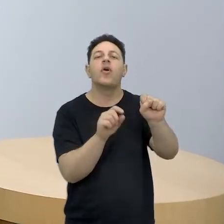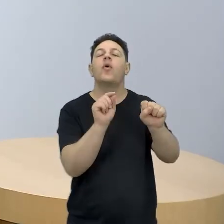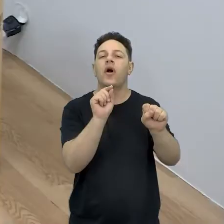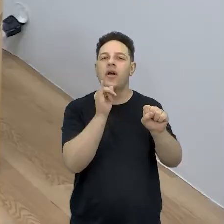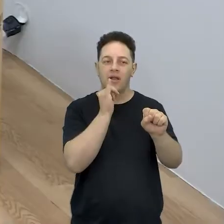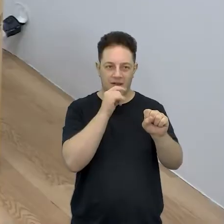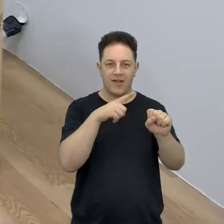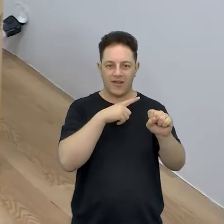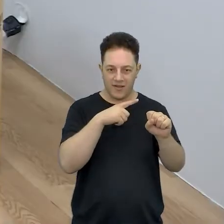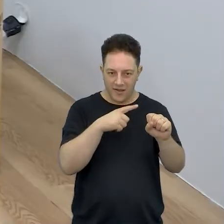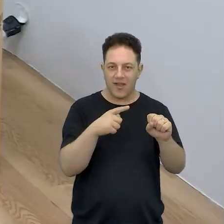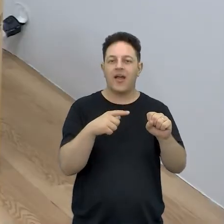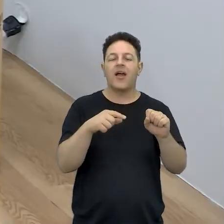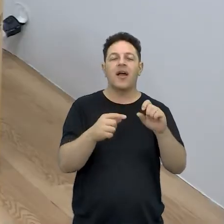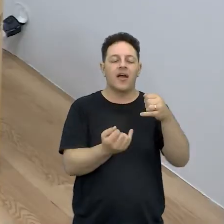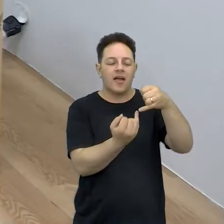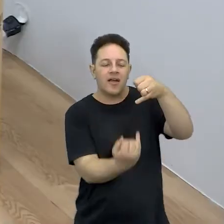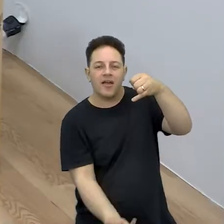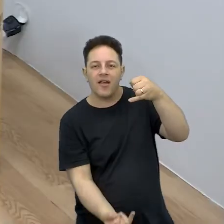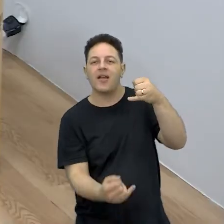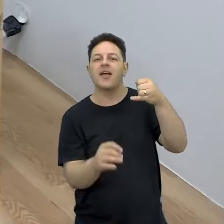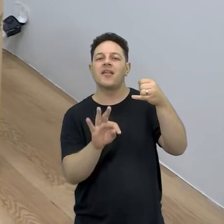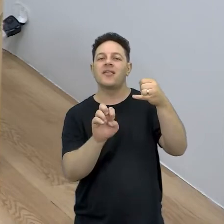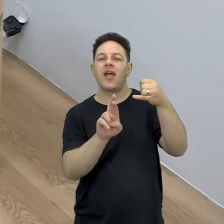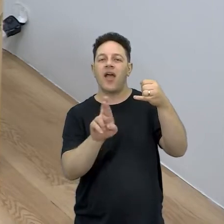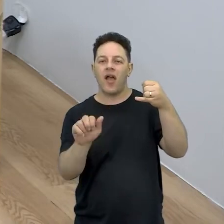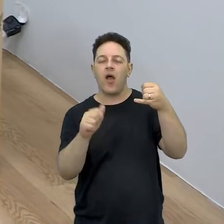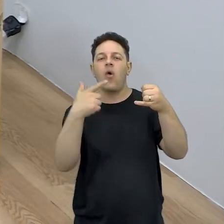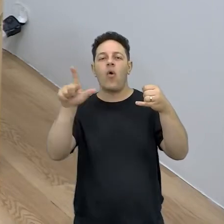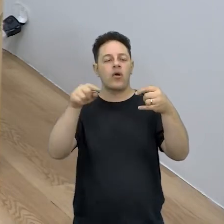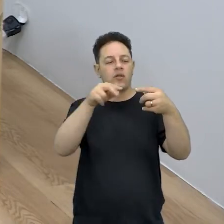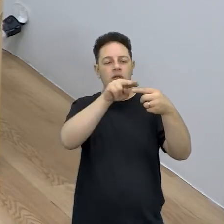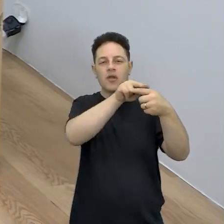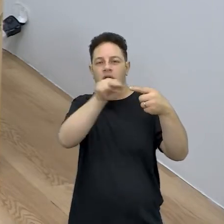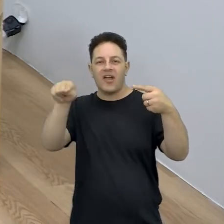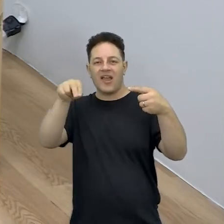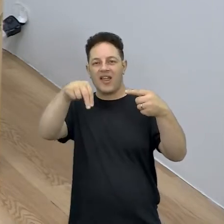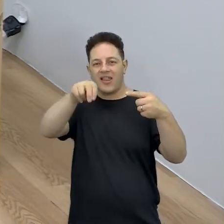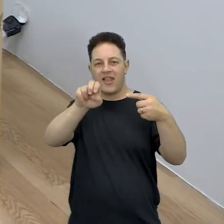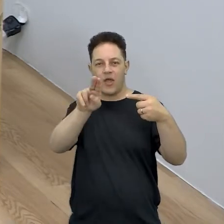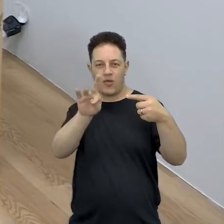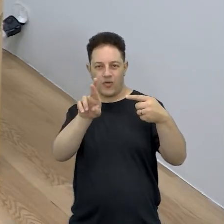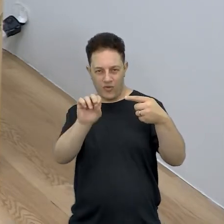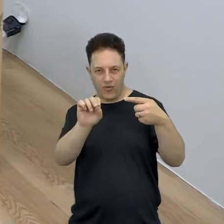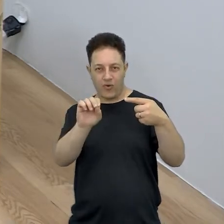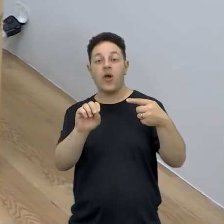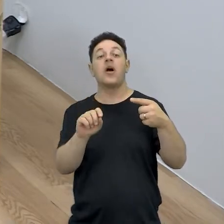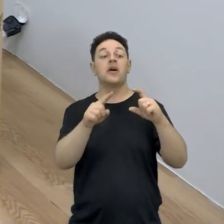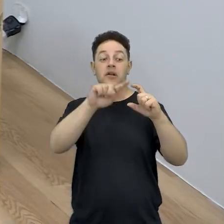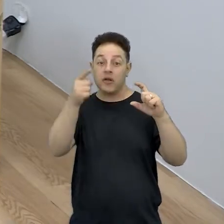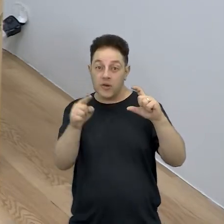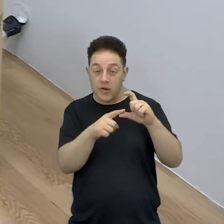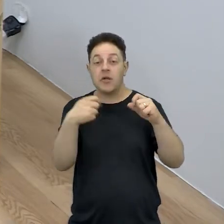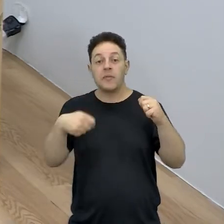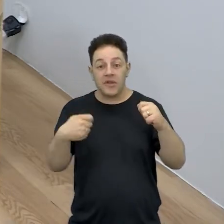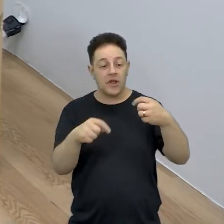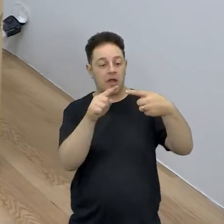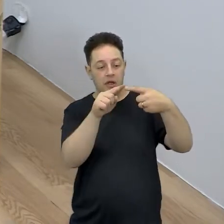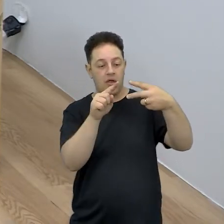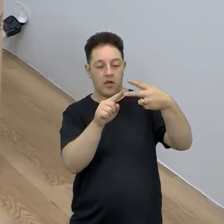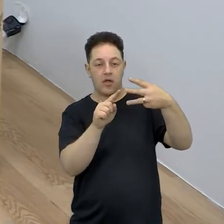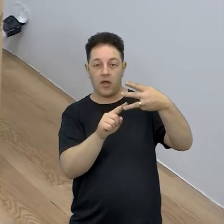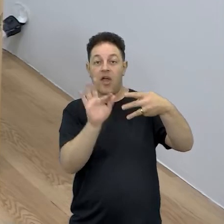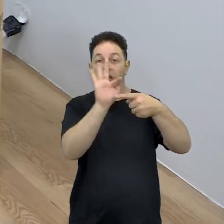gente chama de cabeamento terra, né? E também o cabeamento neutro. Então, todos os circuitos, eles precisam ter esses 3 cabos, o que a gente chama